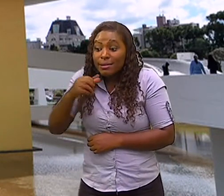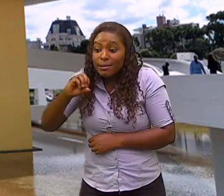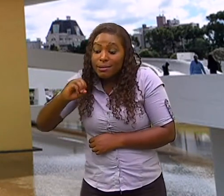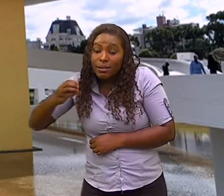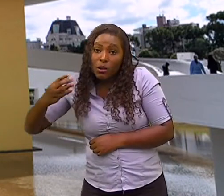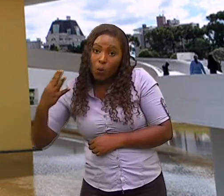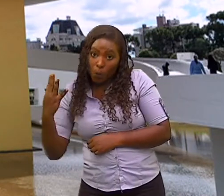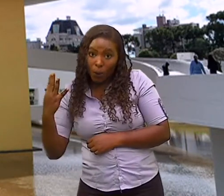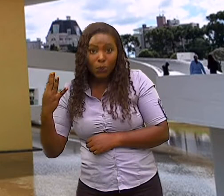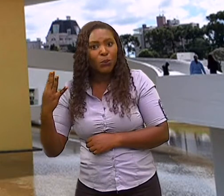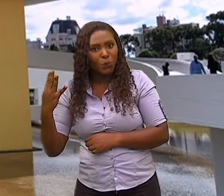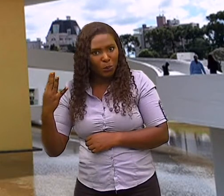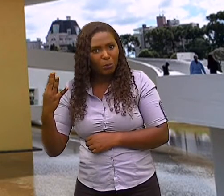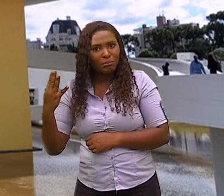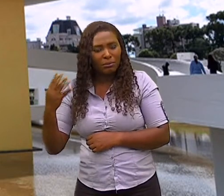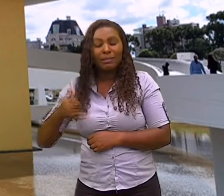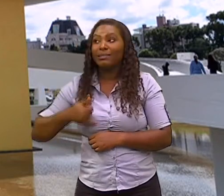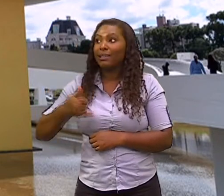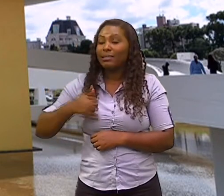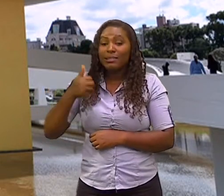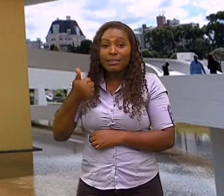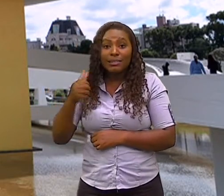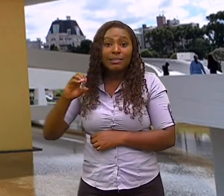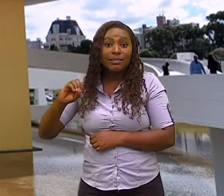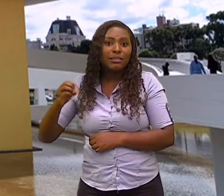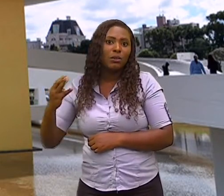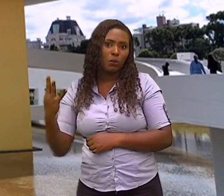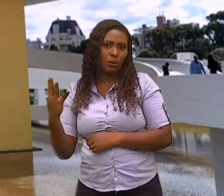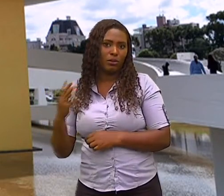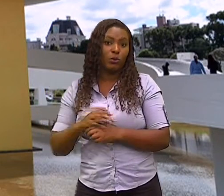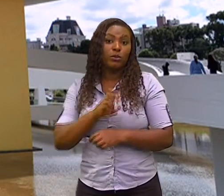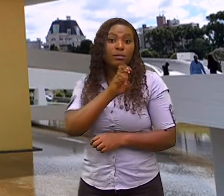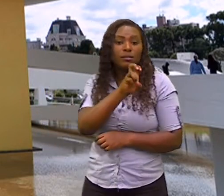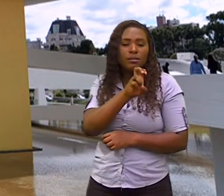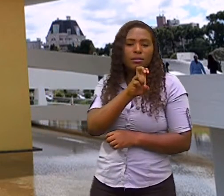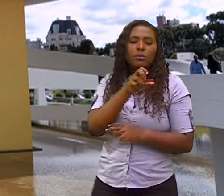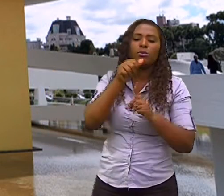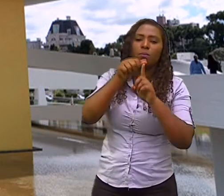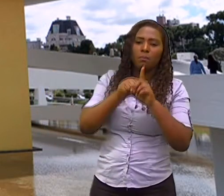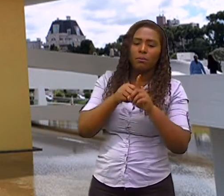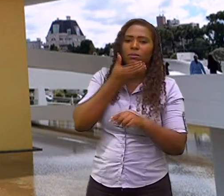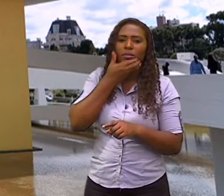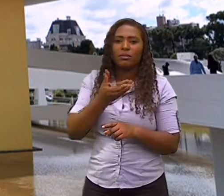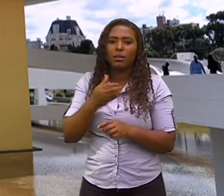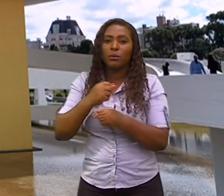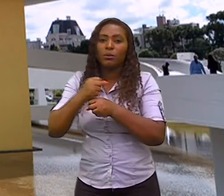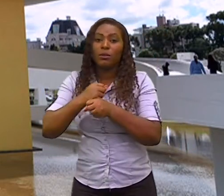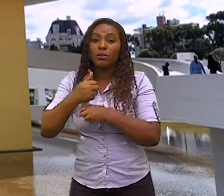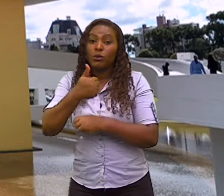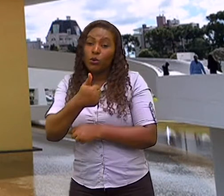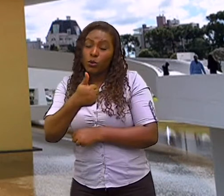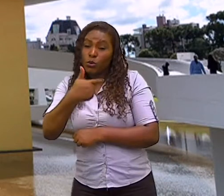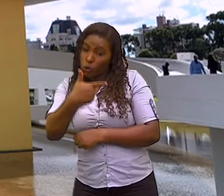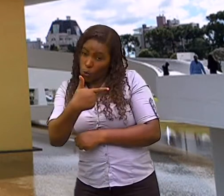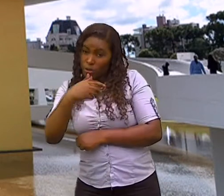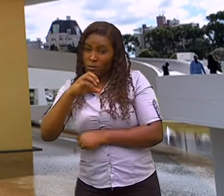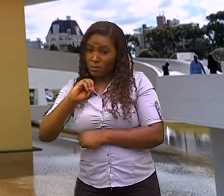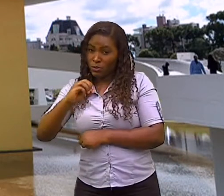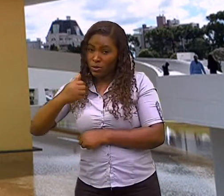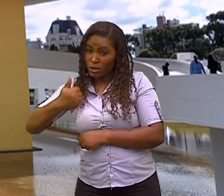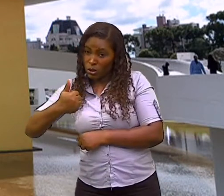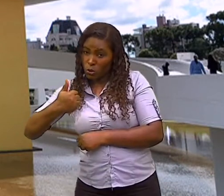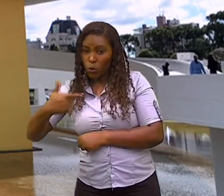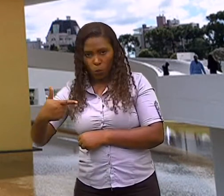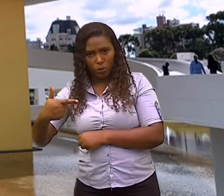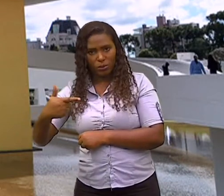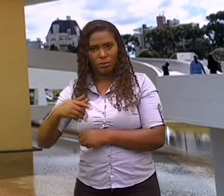104 anos, no dia 5 de dezembro de 2012, no Rio de Janeiro. Segundo os relatos, ele projetou até